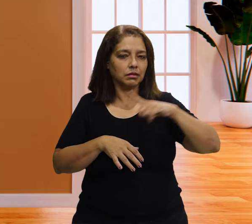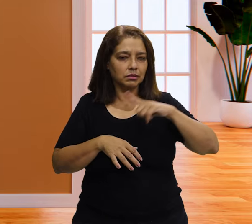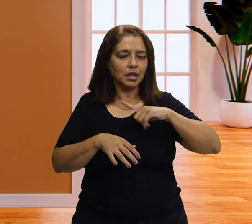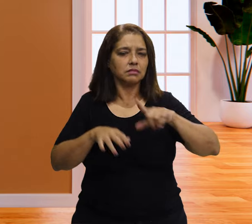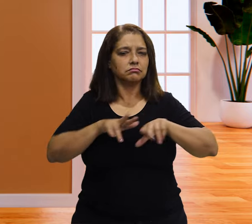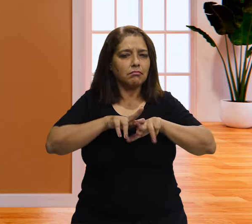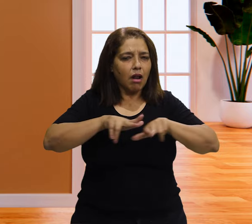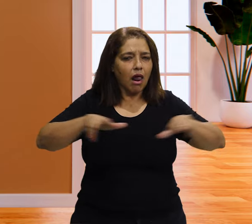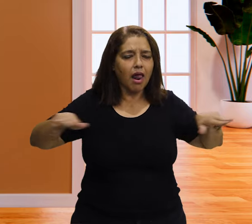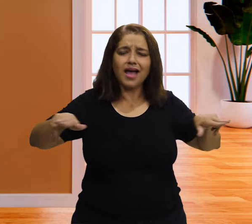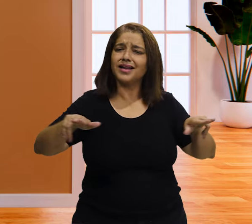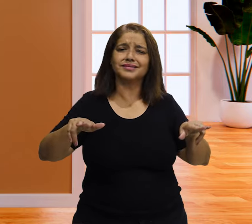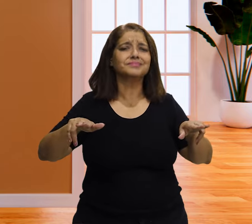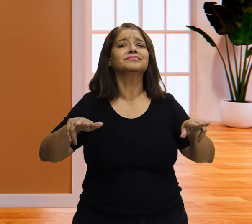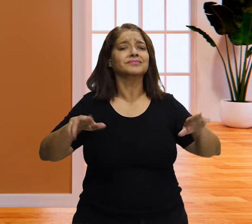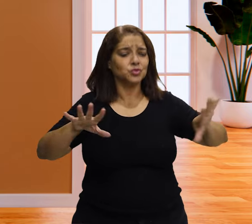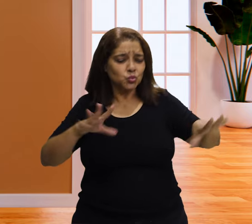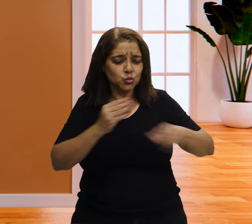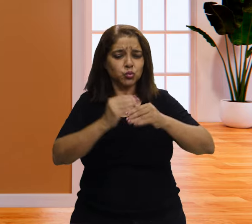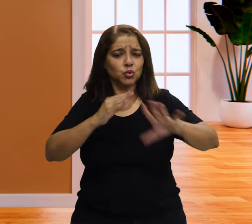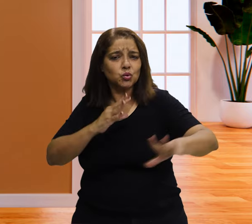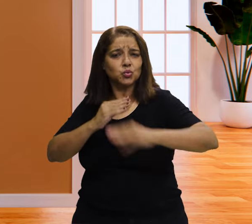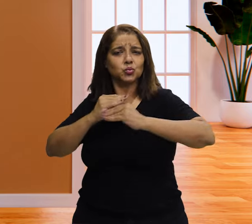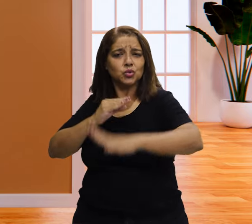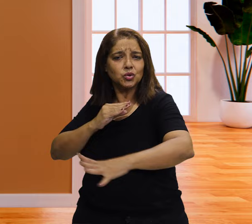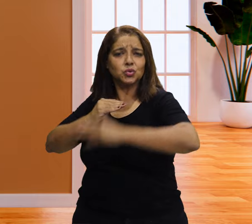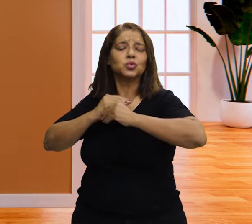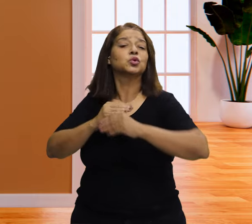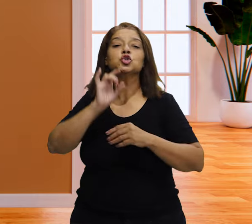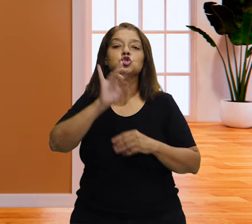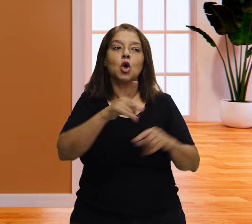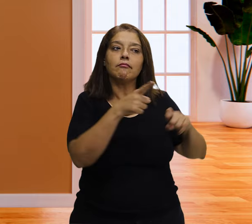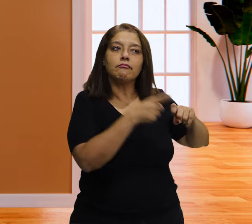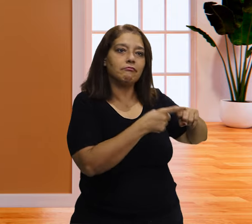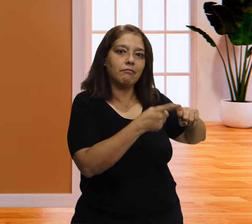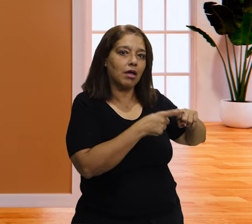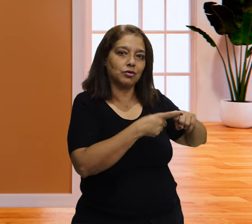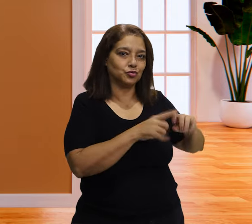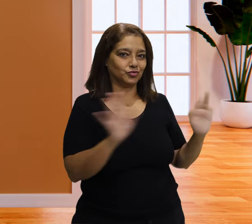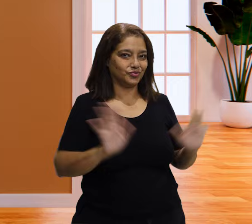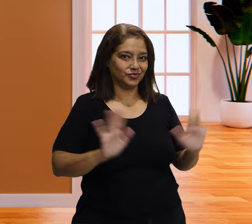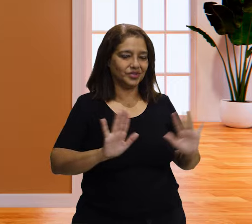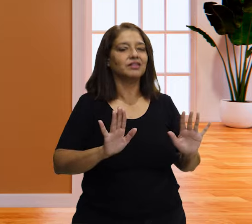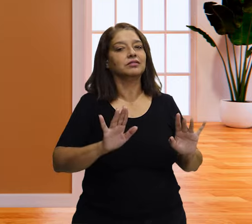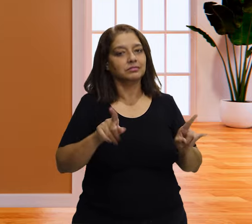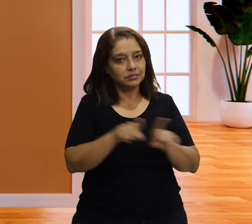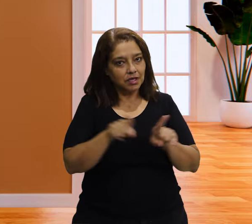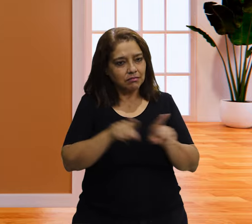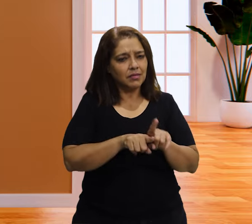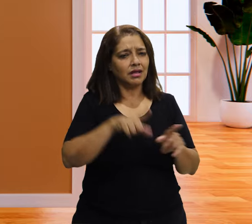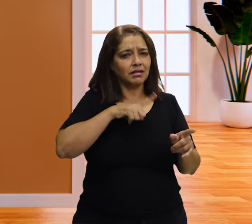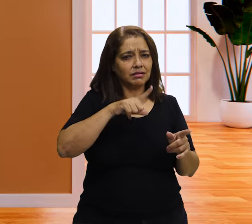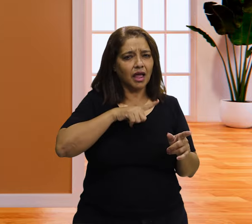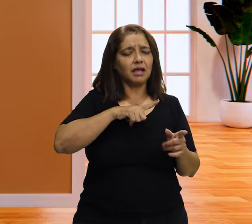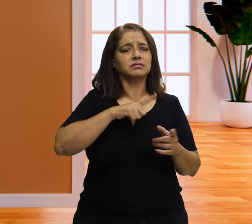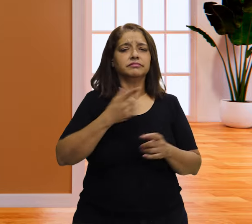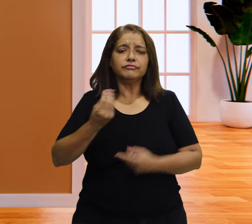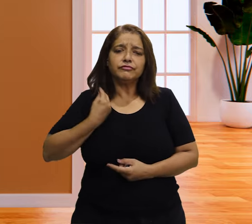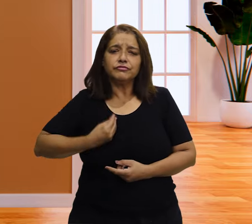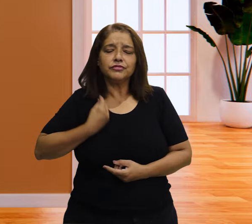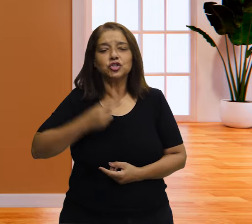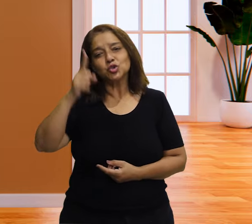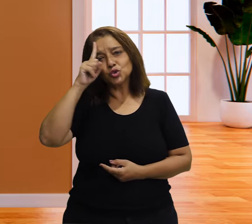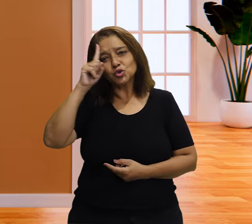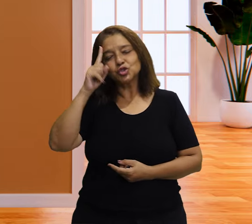abordagem mais ampla que vai além de intervenções médicas pontuais. Passa por hábitos de vida